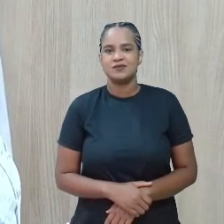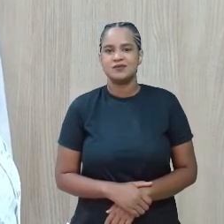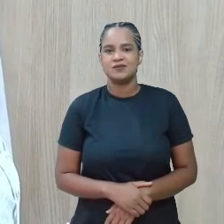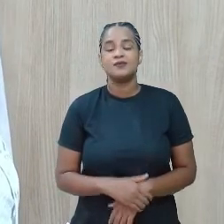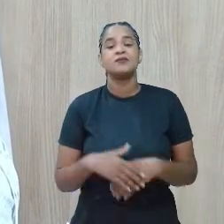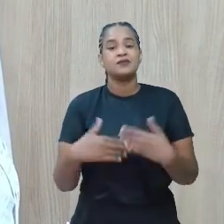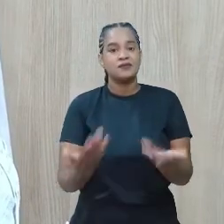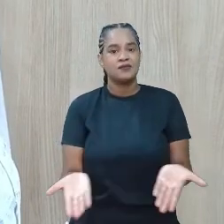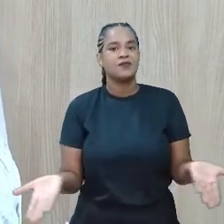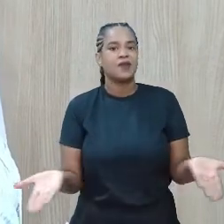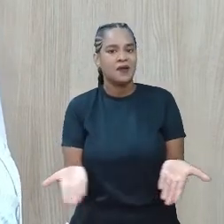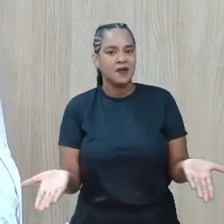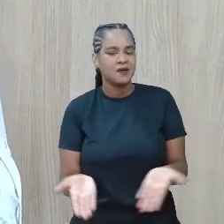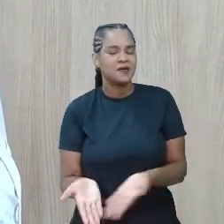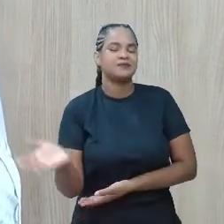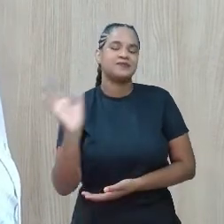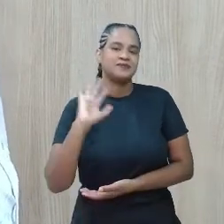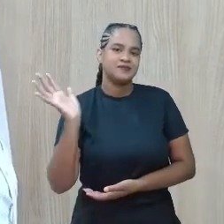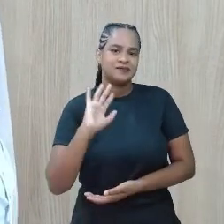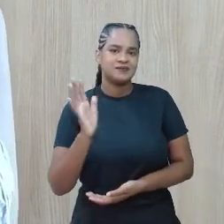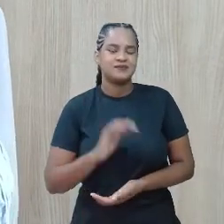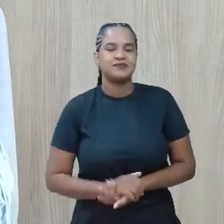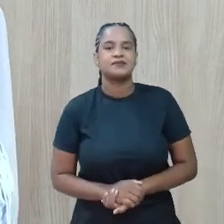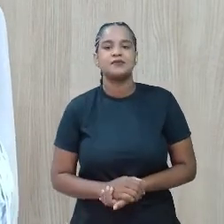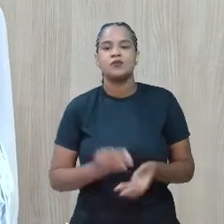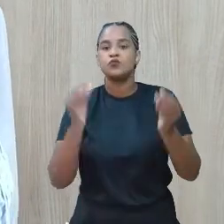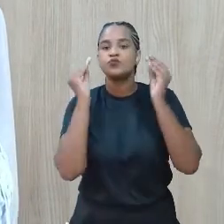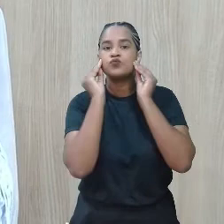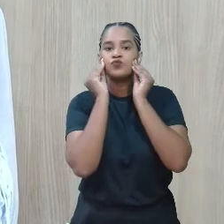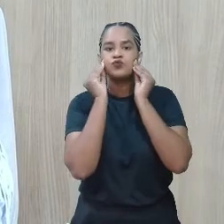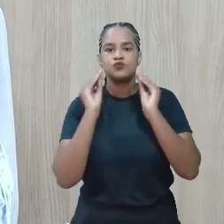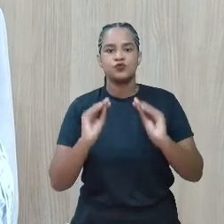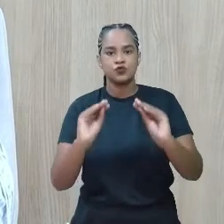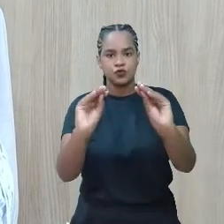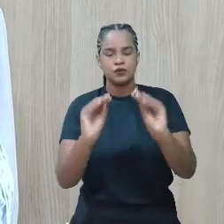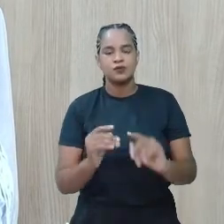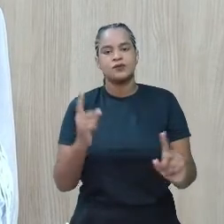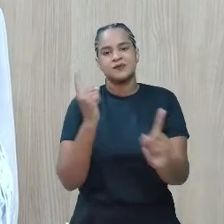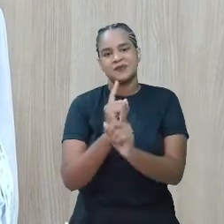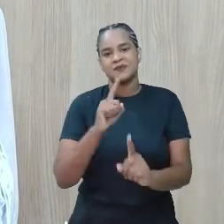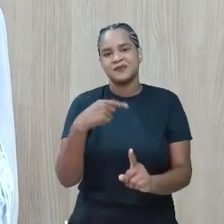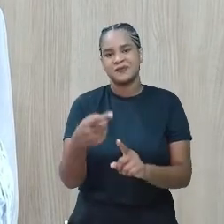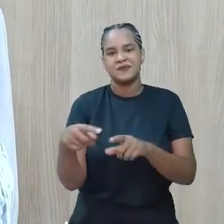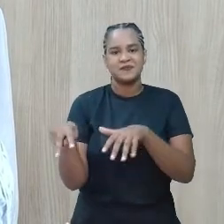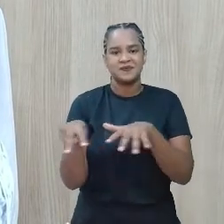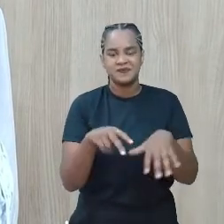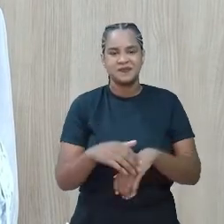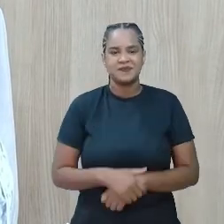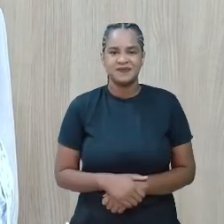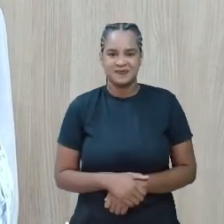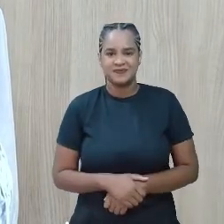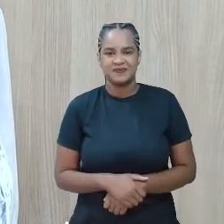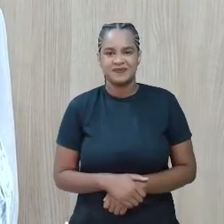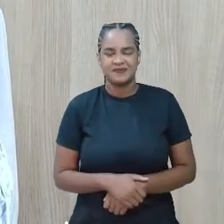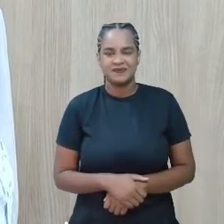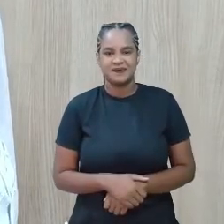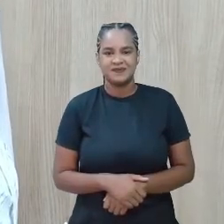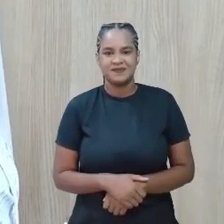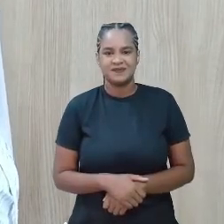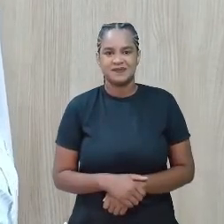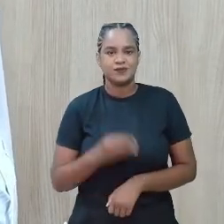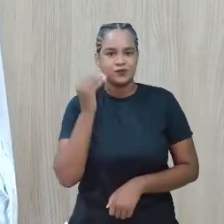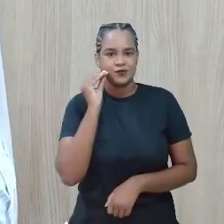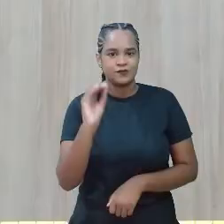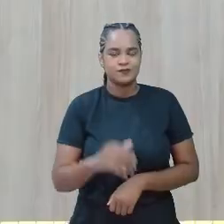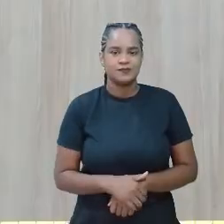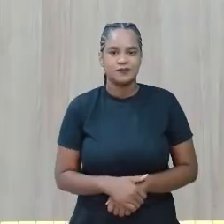Então, agora eu vou me despedir de vocês, mandar um beijo grande e até a semana que vem, quando a gente puder se ver de novo, tá certo? Um